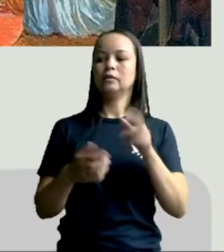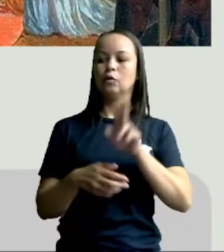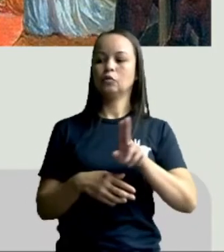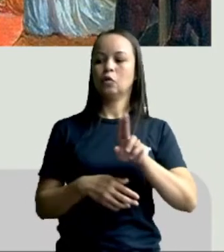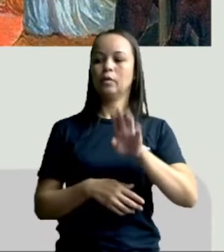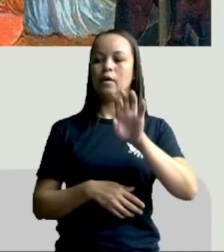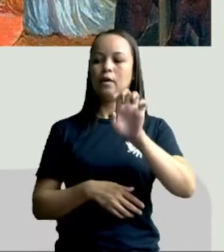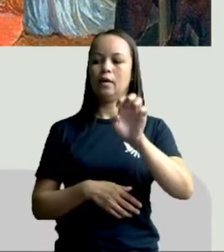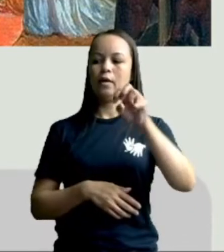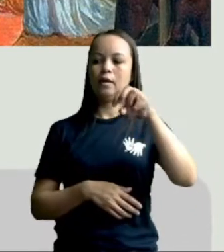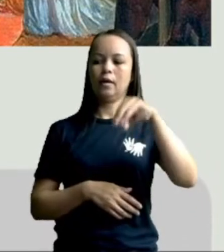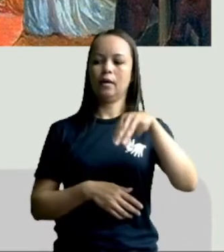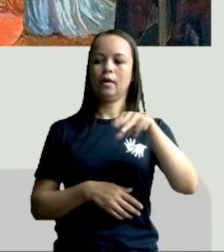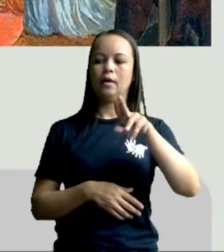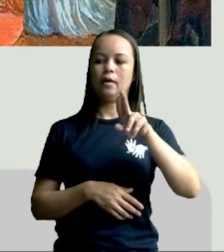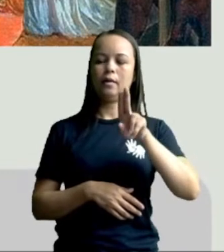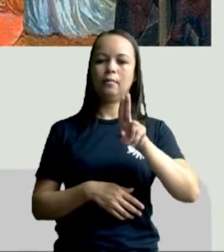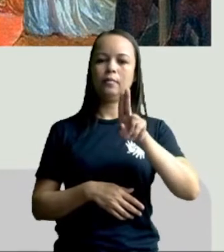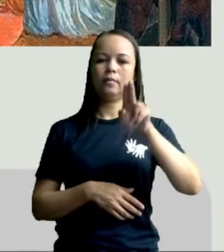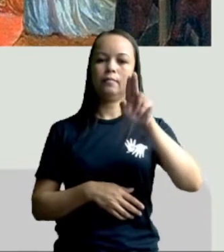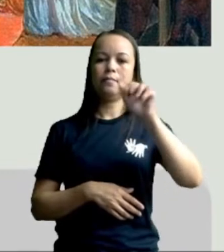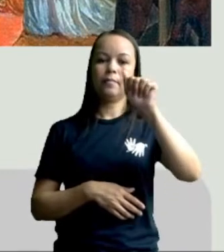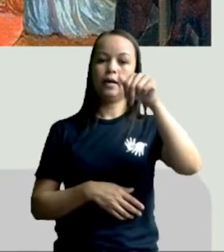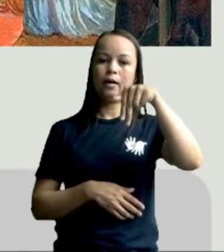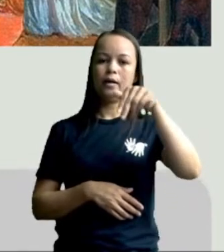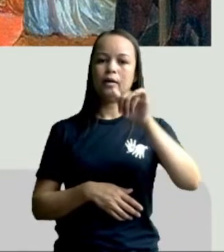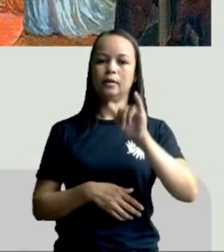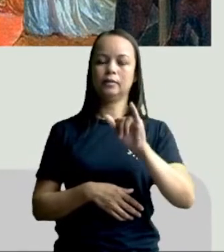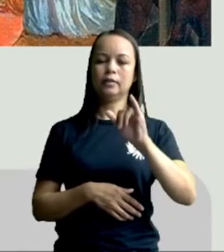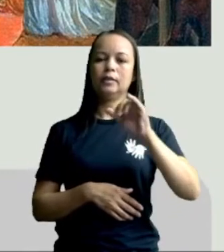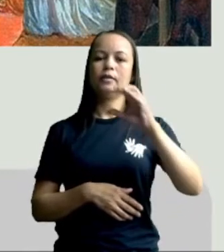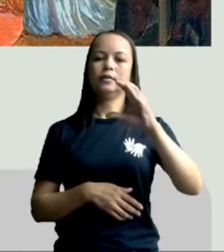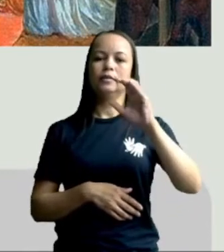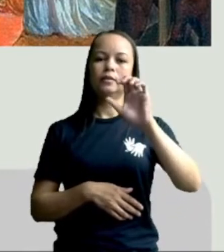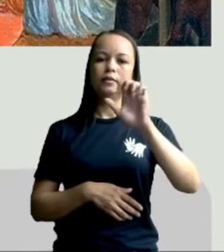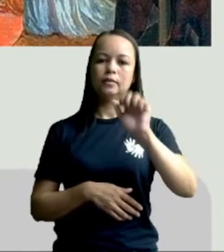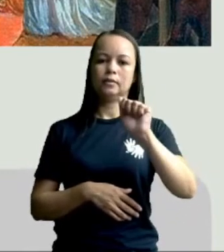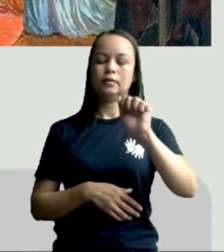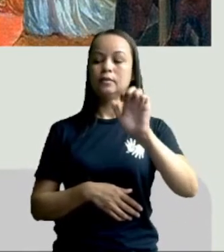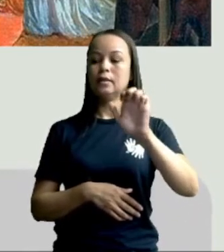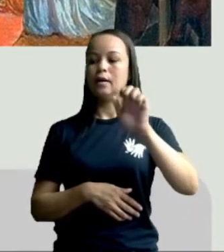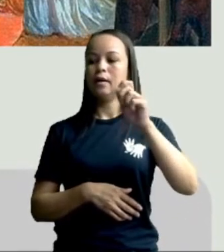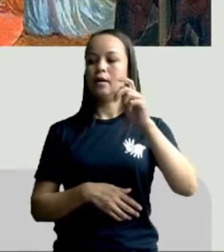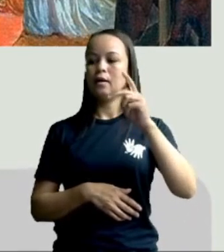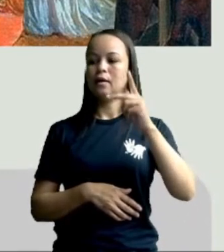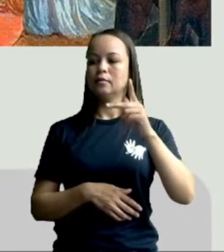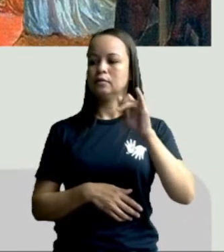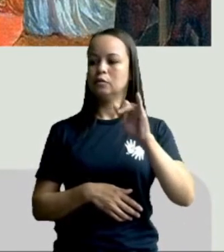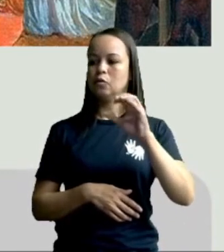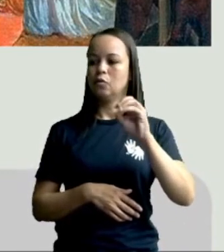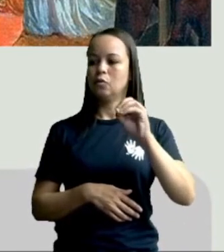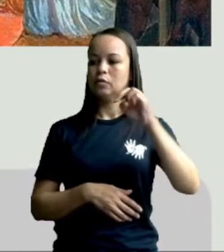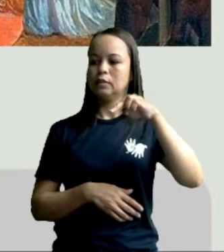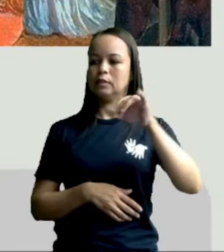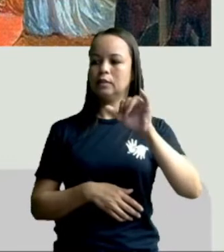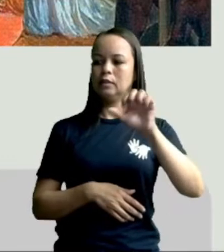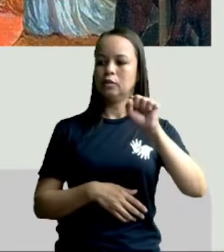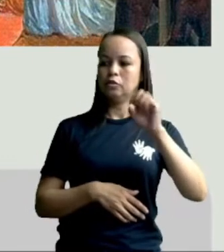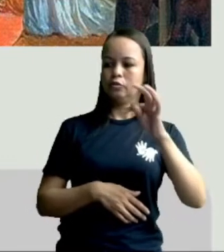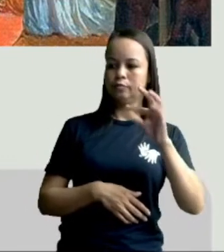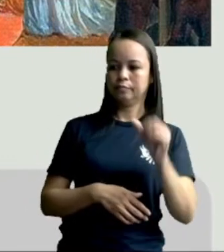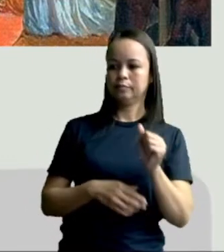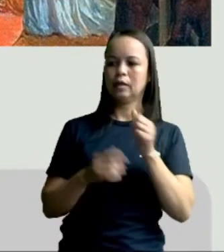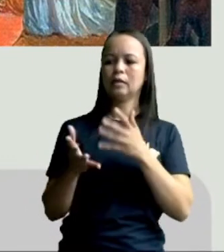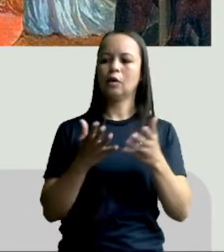emancipacionista que eclodiu em 6 de março de 1817, na então capitania